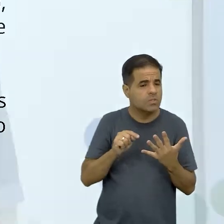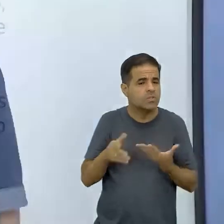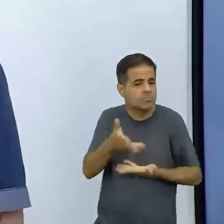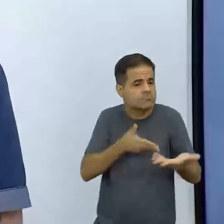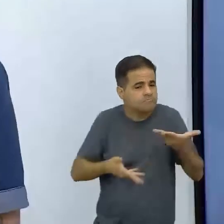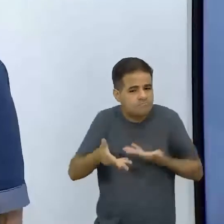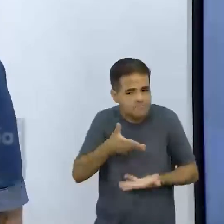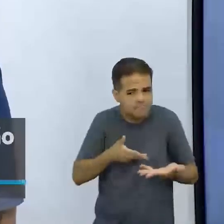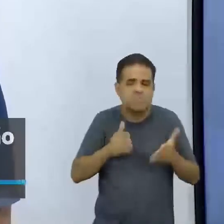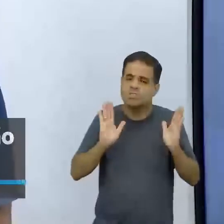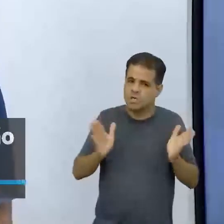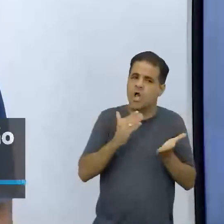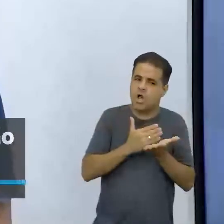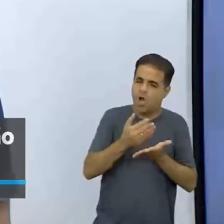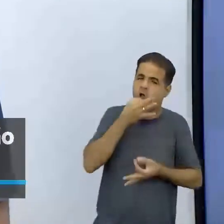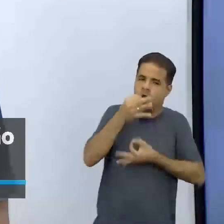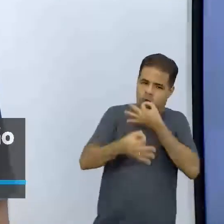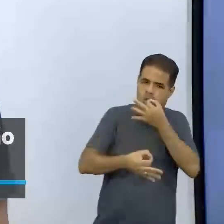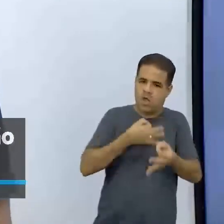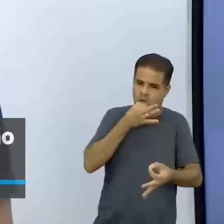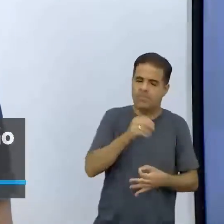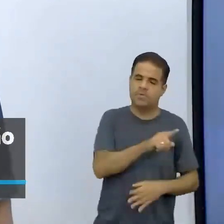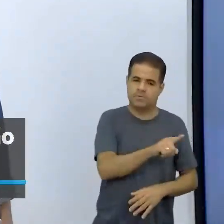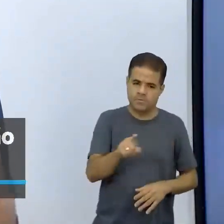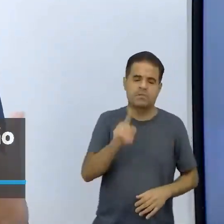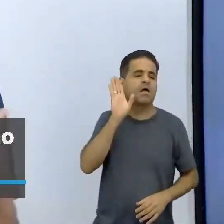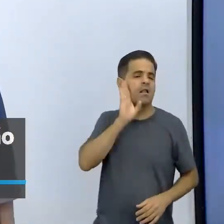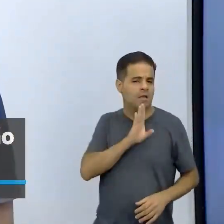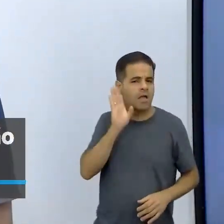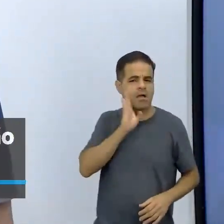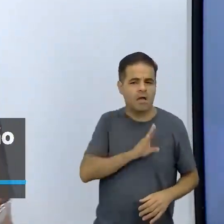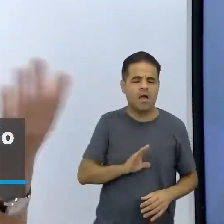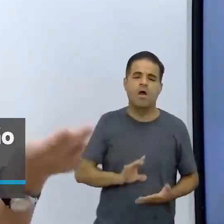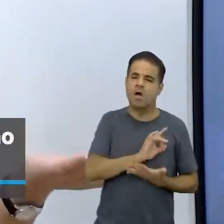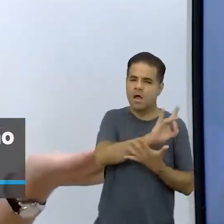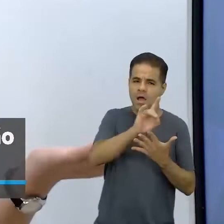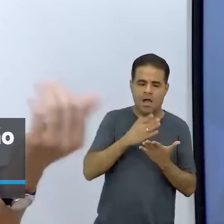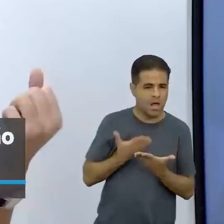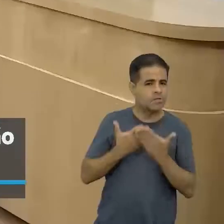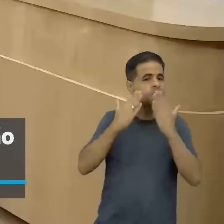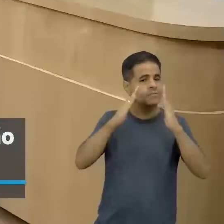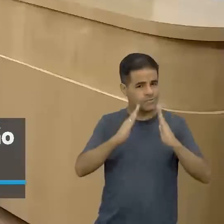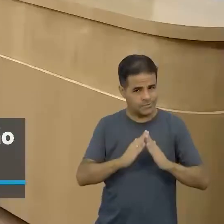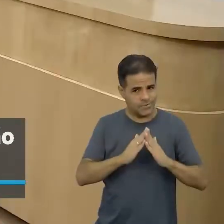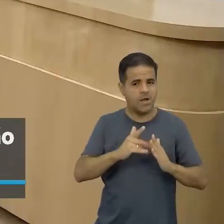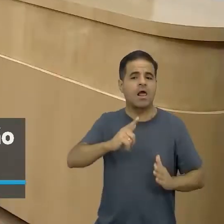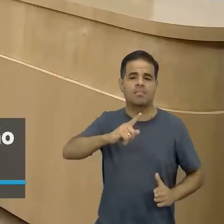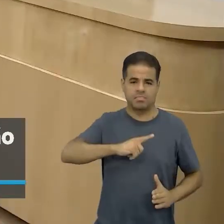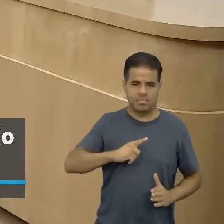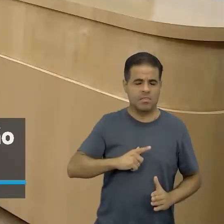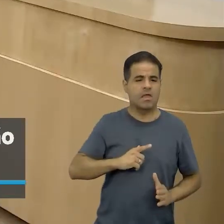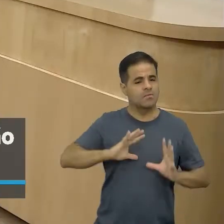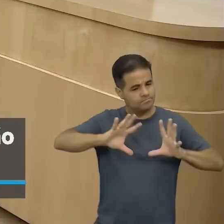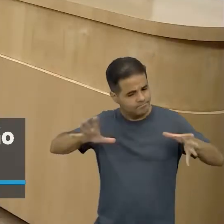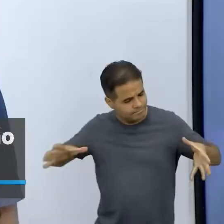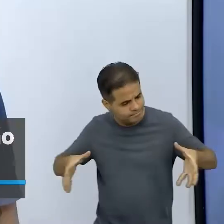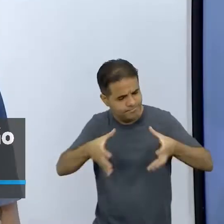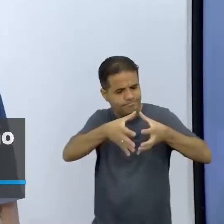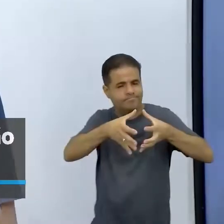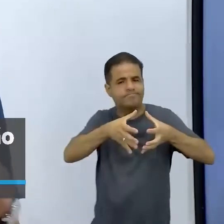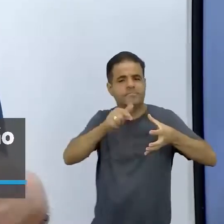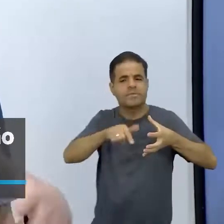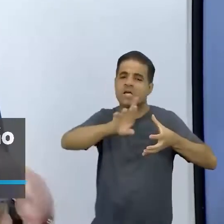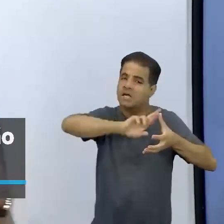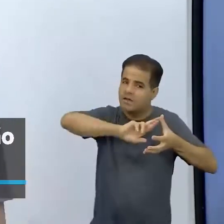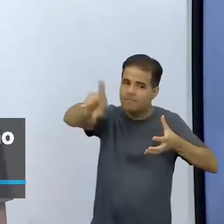se relaciona? A gente já comentou aqui com vocês, tá bom? É legal que aí cada escola também tem um público diferente,